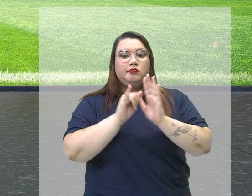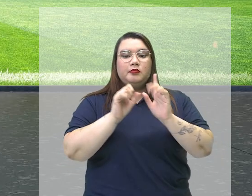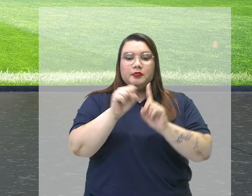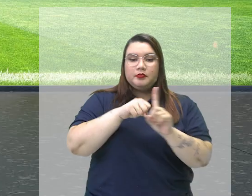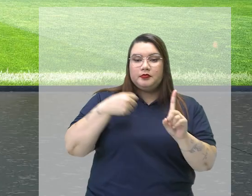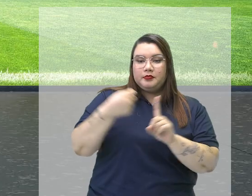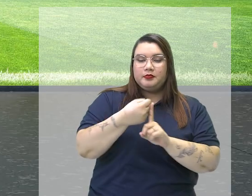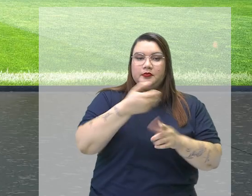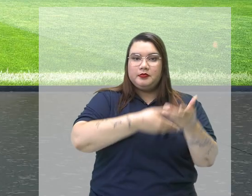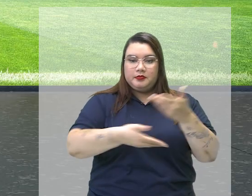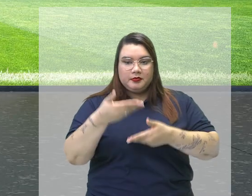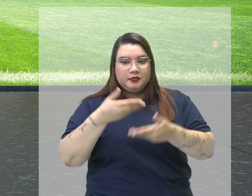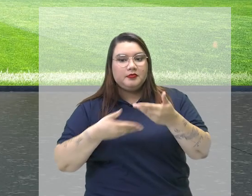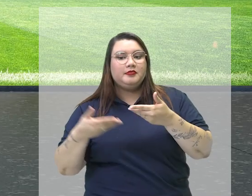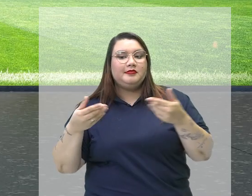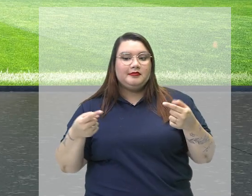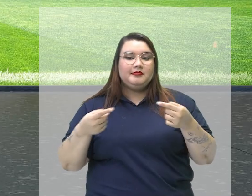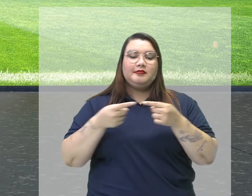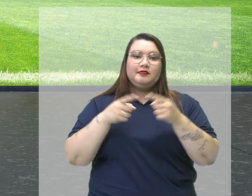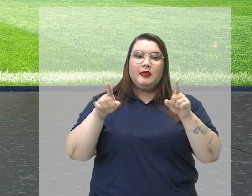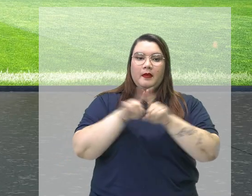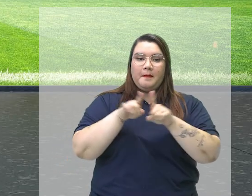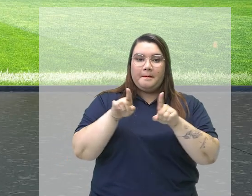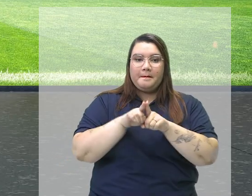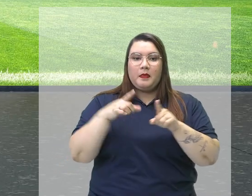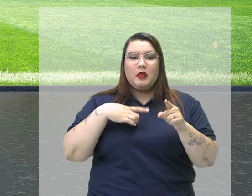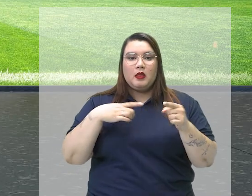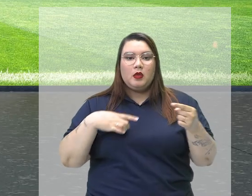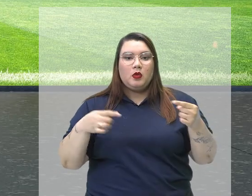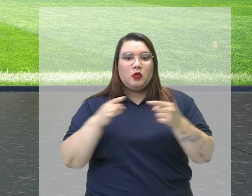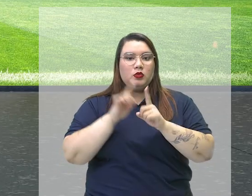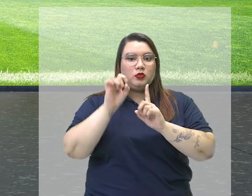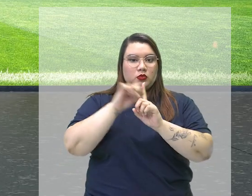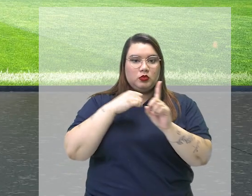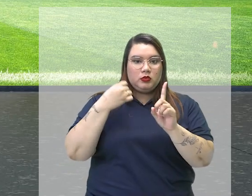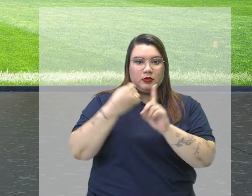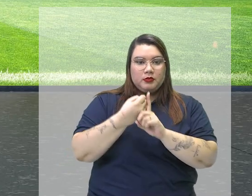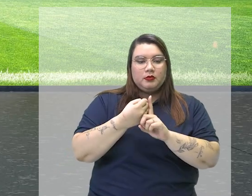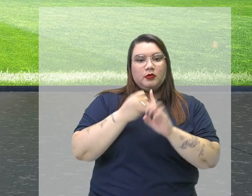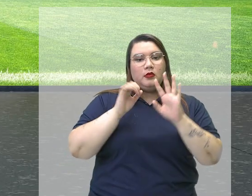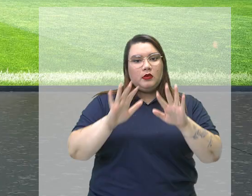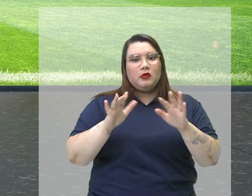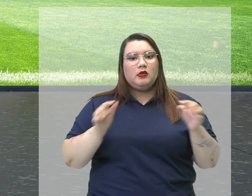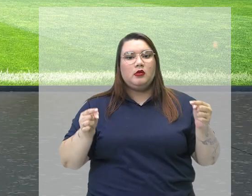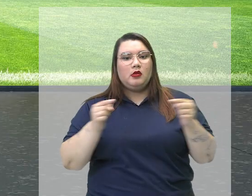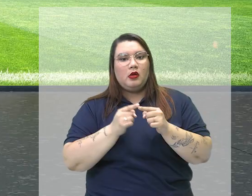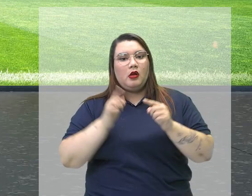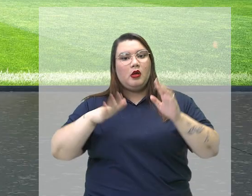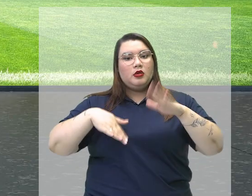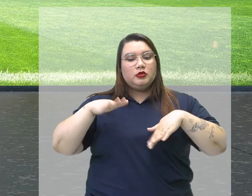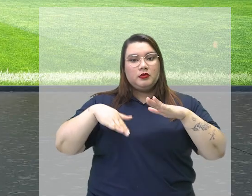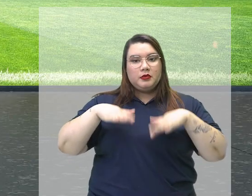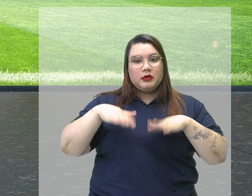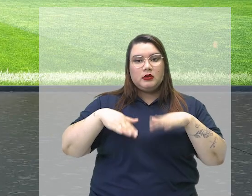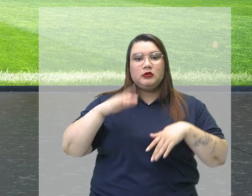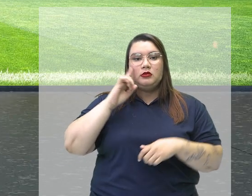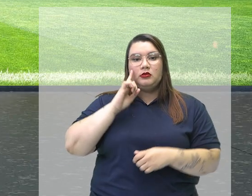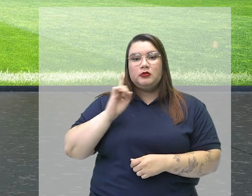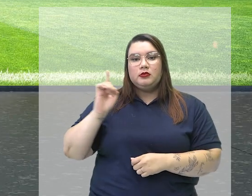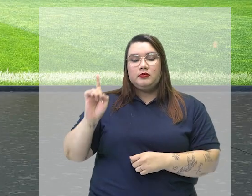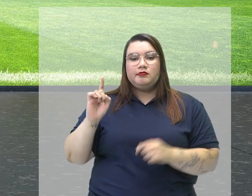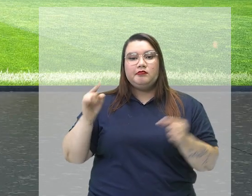emoção, identidade e sociabilidade. Também trabalha a questão social. Embora muitas